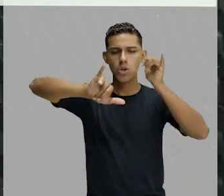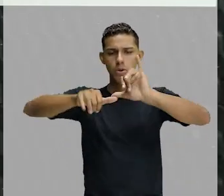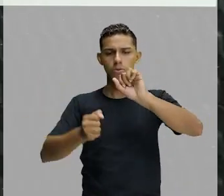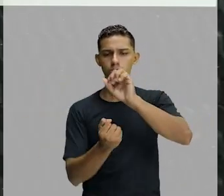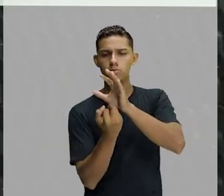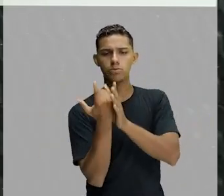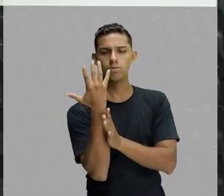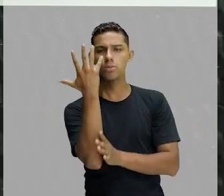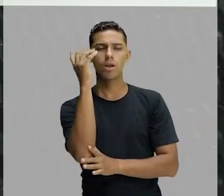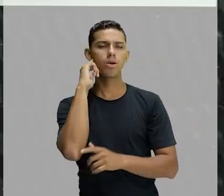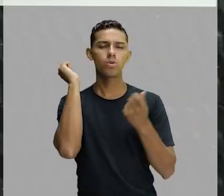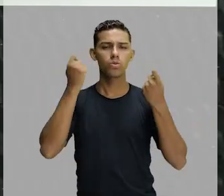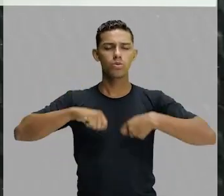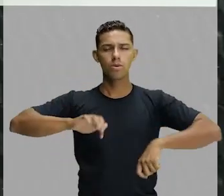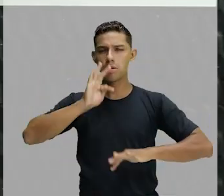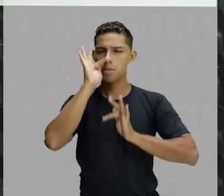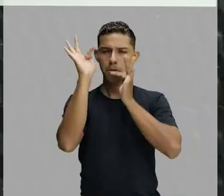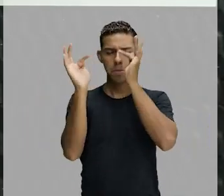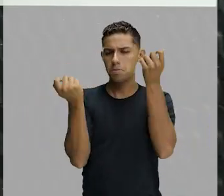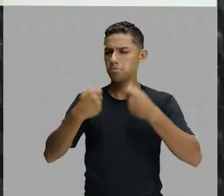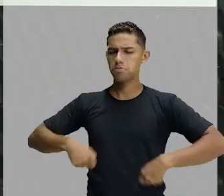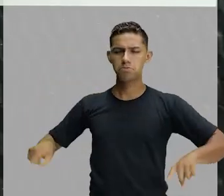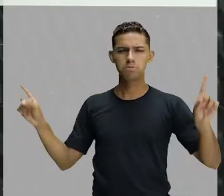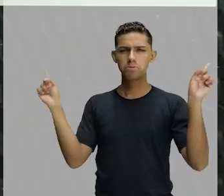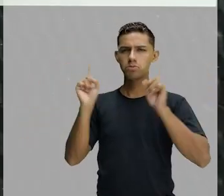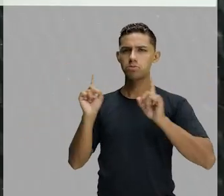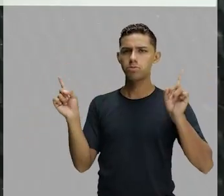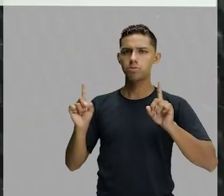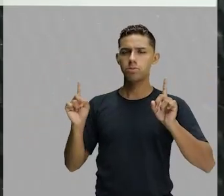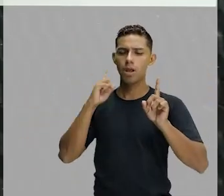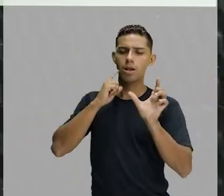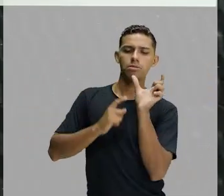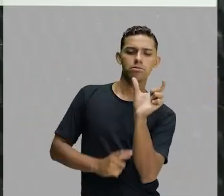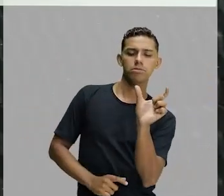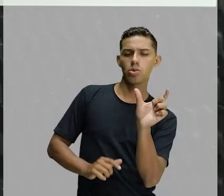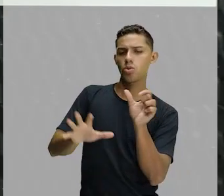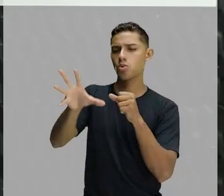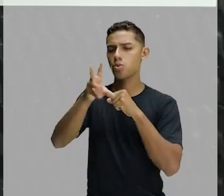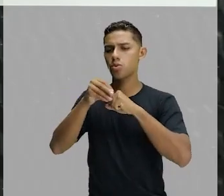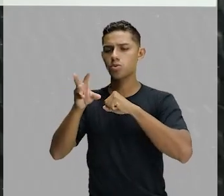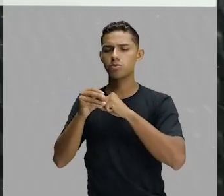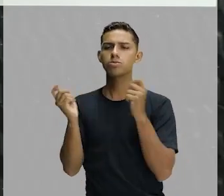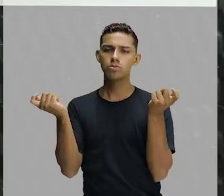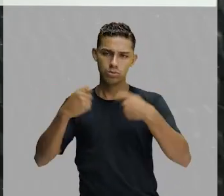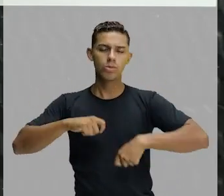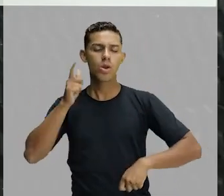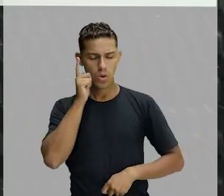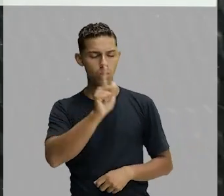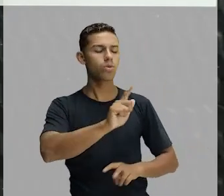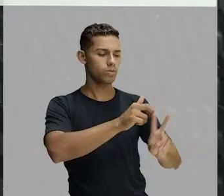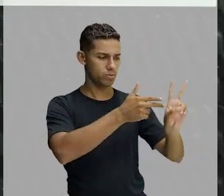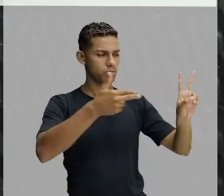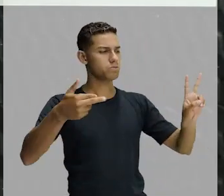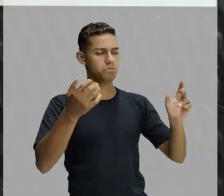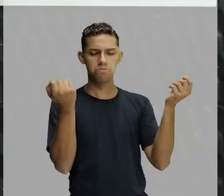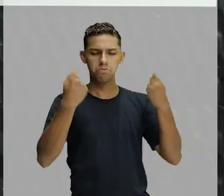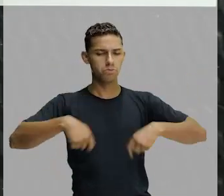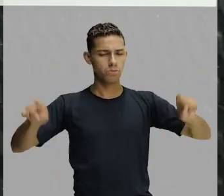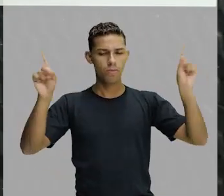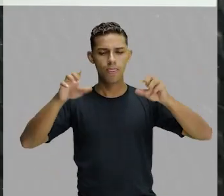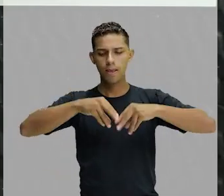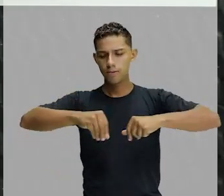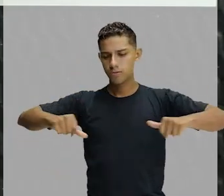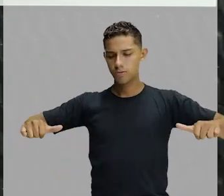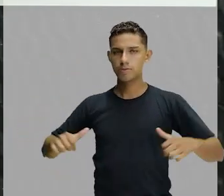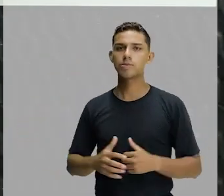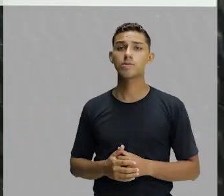nesse sentido, a planta ela não vai precisar, com esse conhecimento a gente consegue produzir vegetais sem a utilização do solo. Aí a